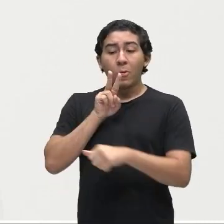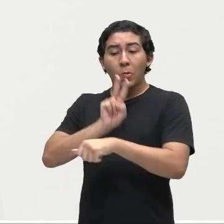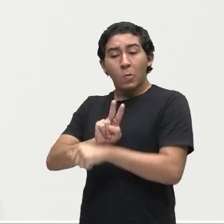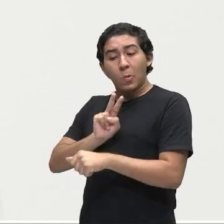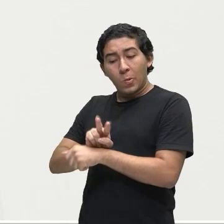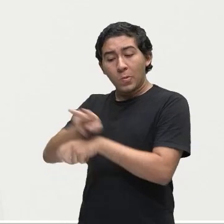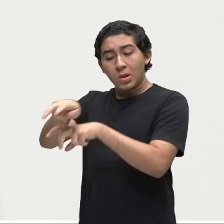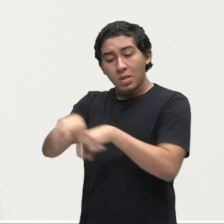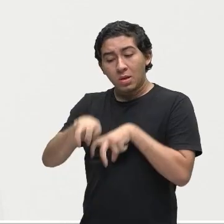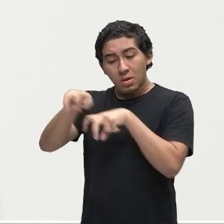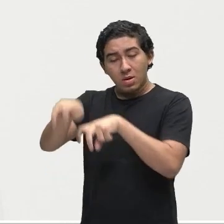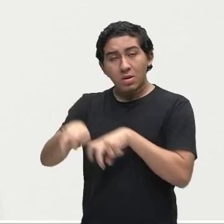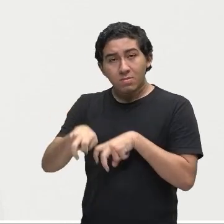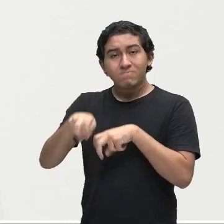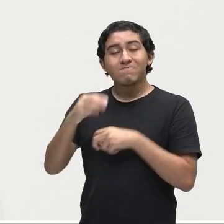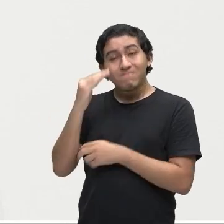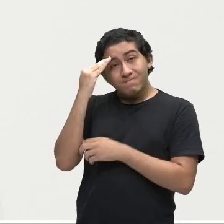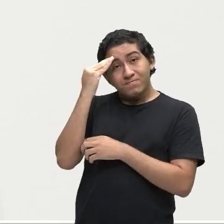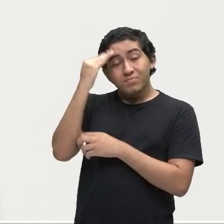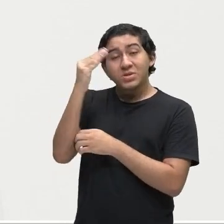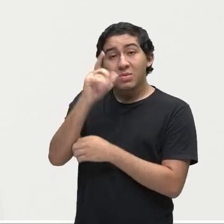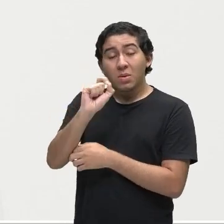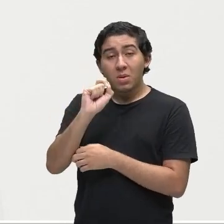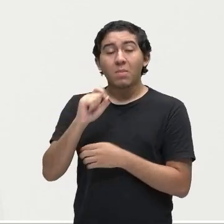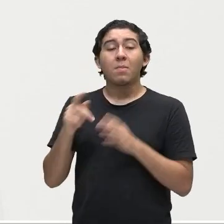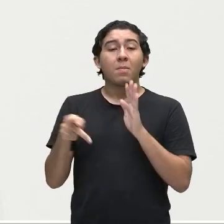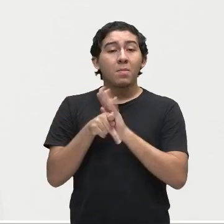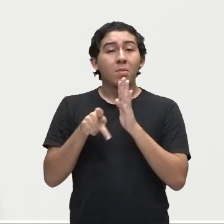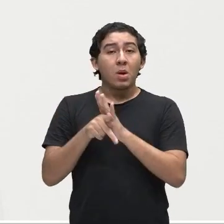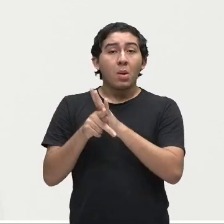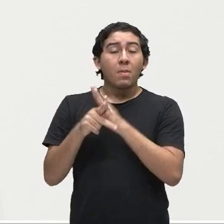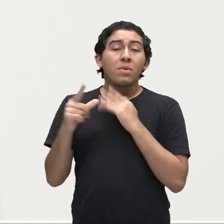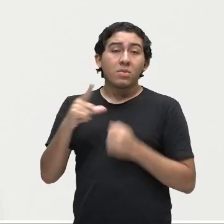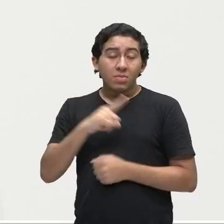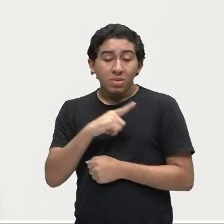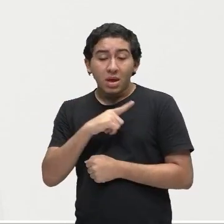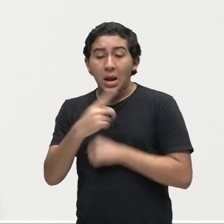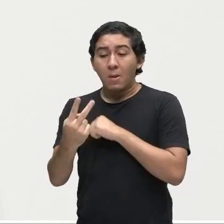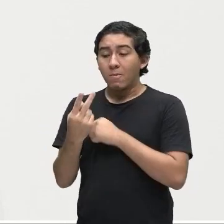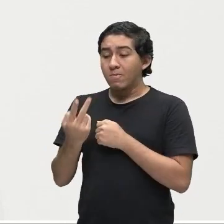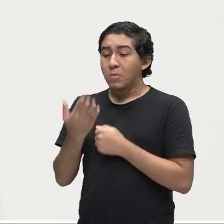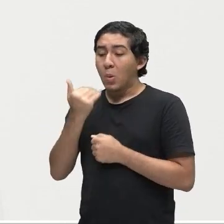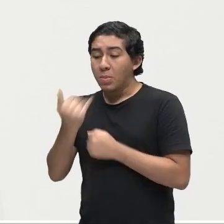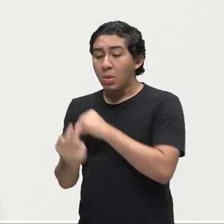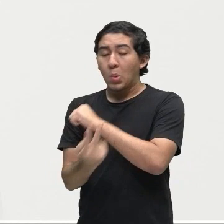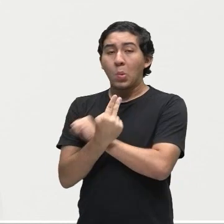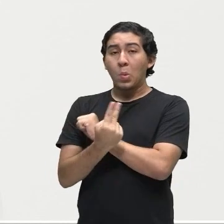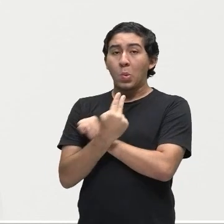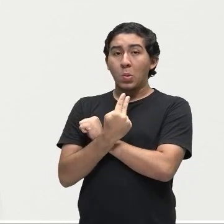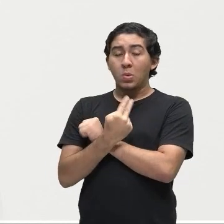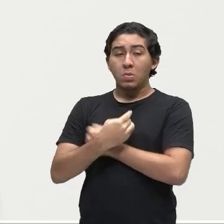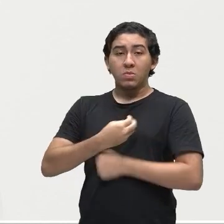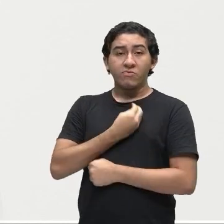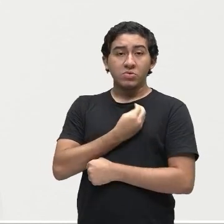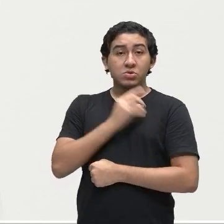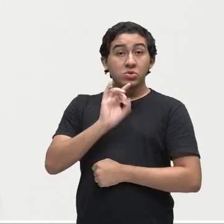cultivo, principalmente para a subsistência, certo? A gente vai ver que a